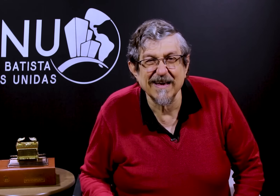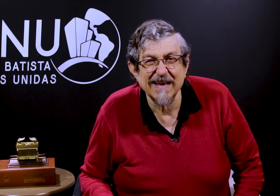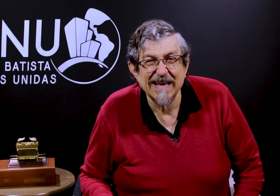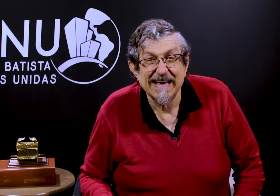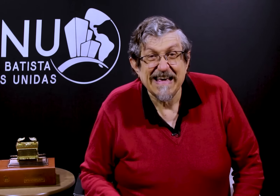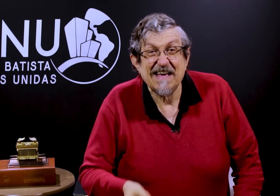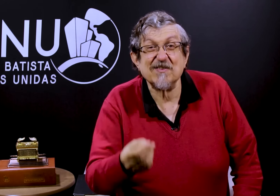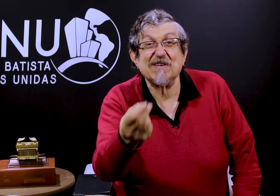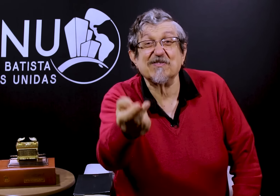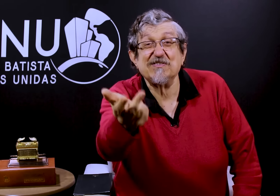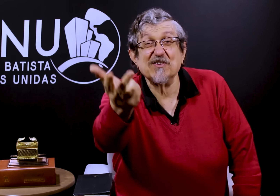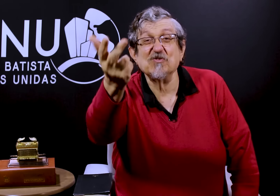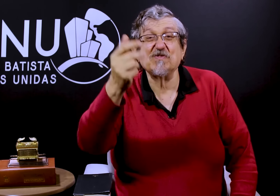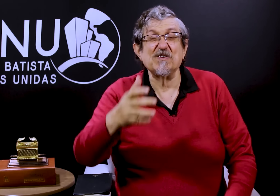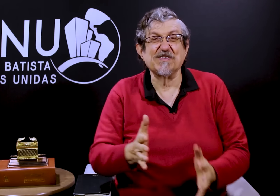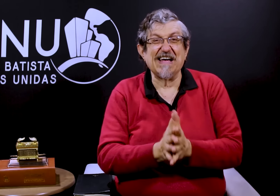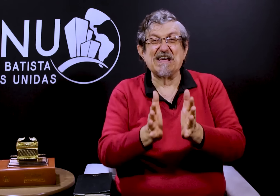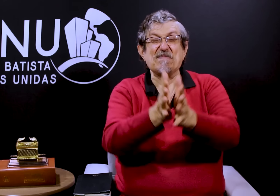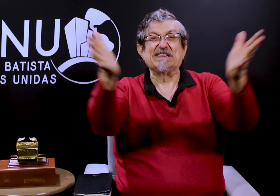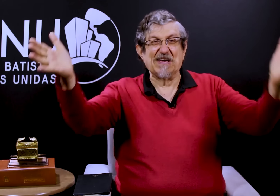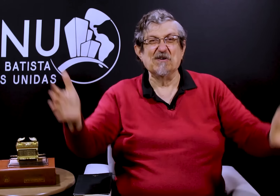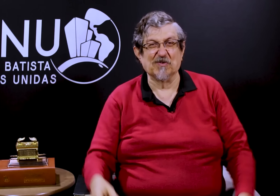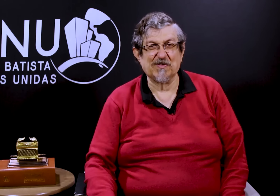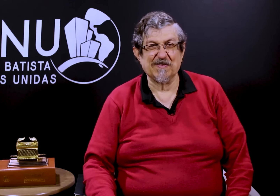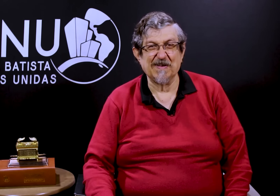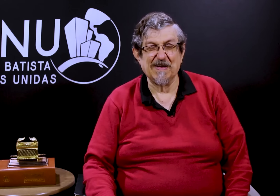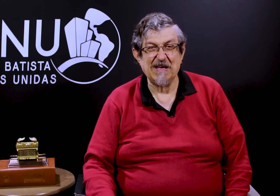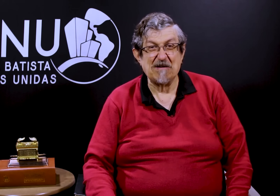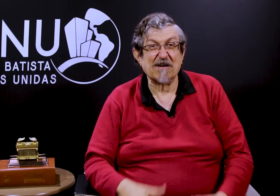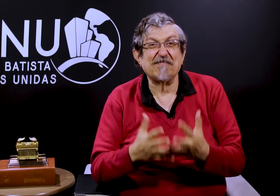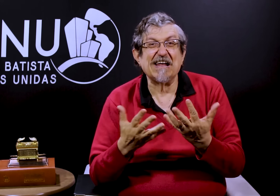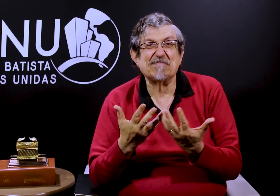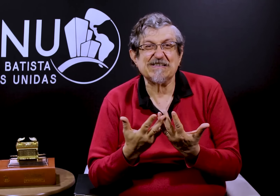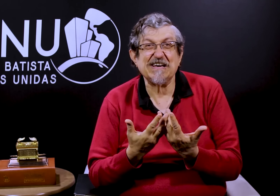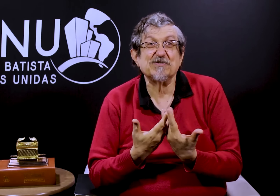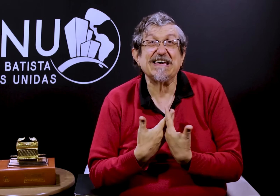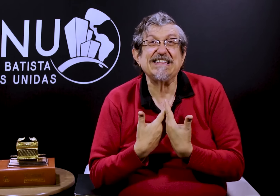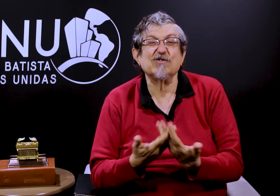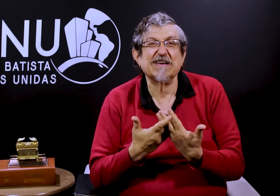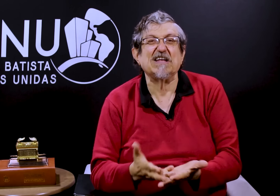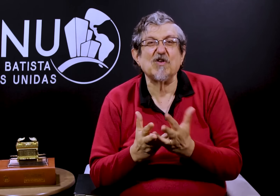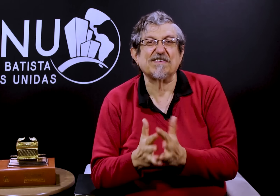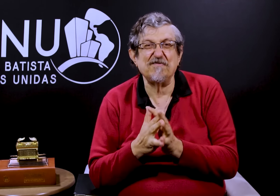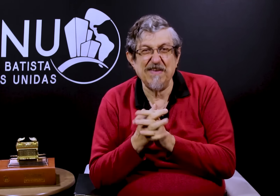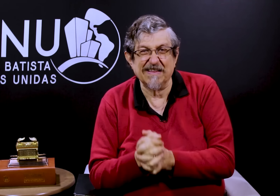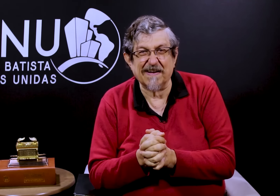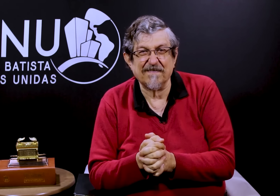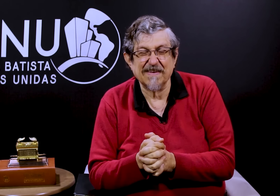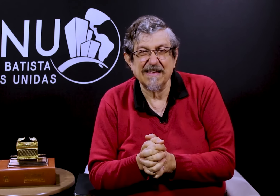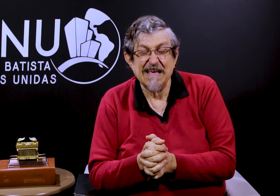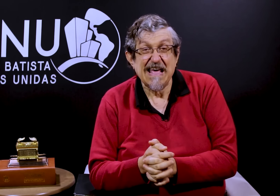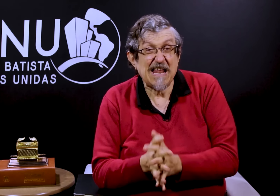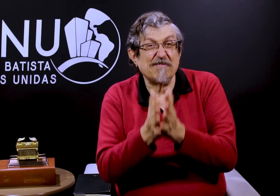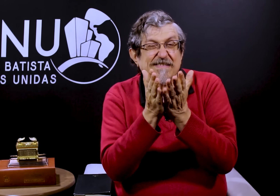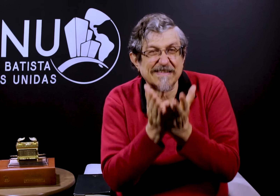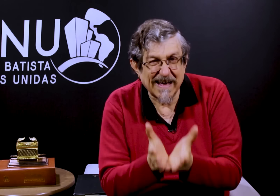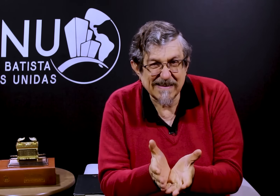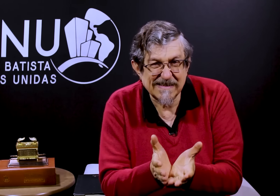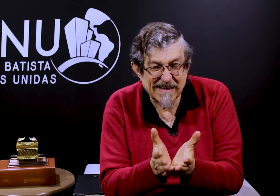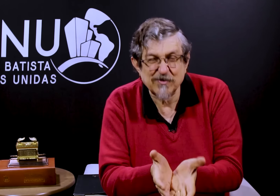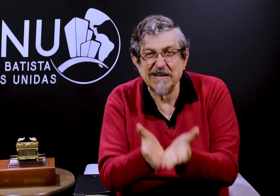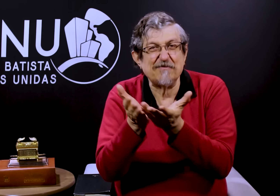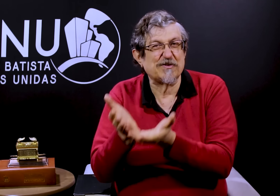aqui esse é o texto que Jesus vai usá lá em Mateus para falar pra gente o que que Deus quer da nossa vida ele vai